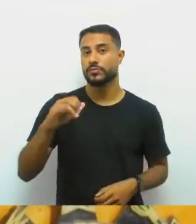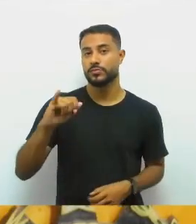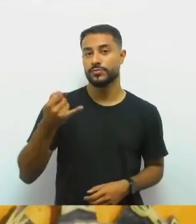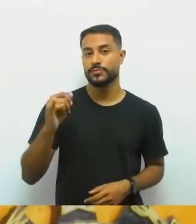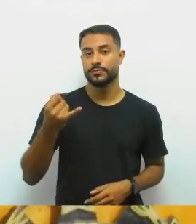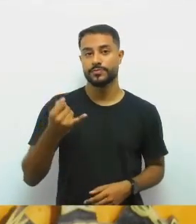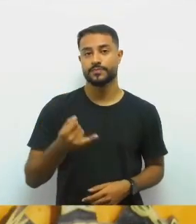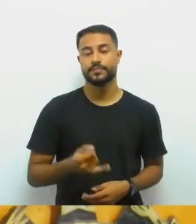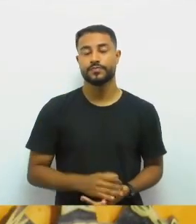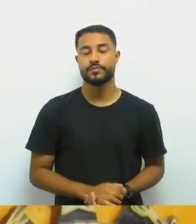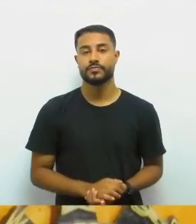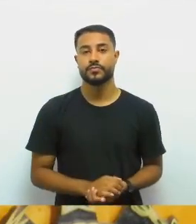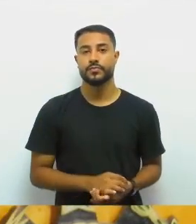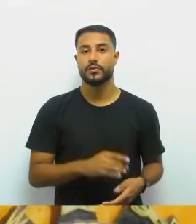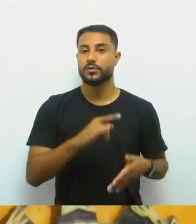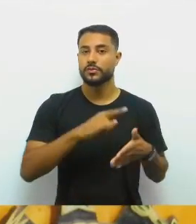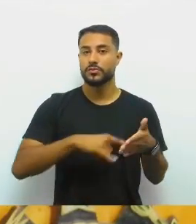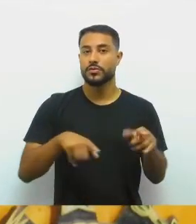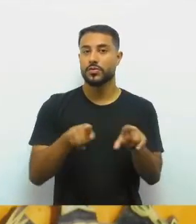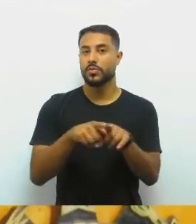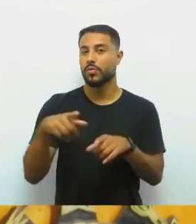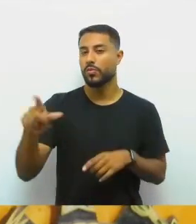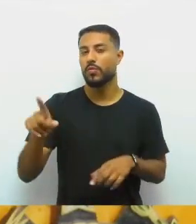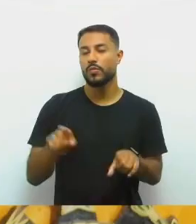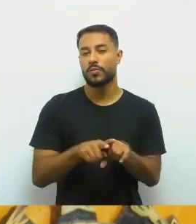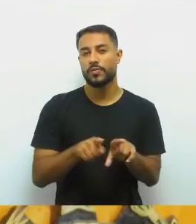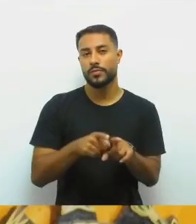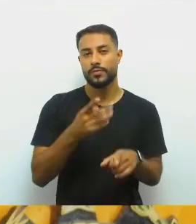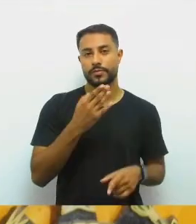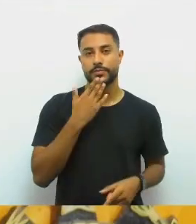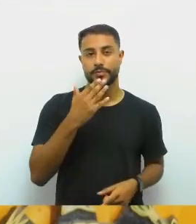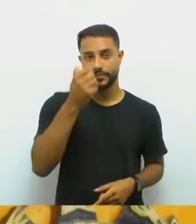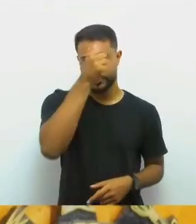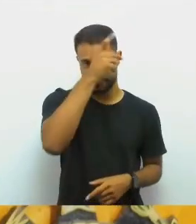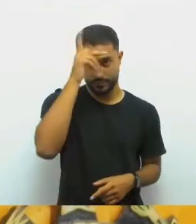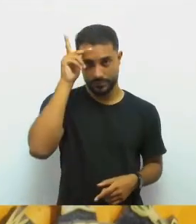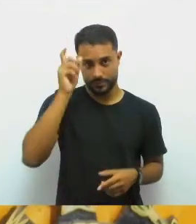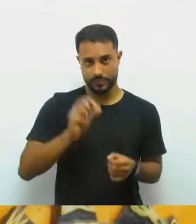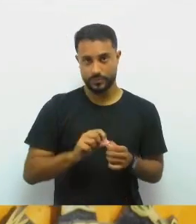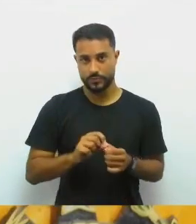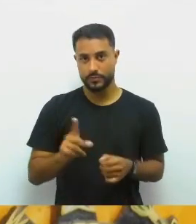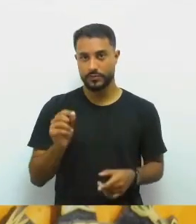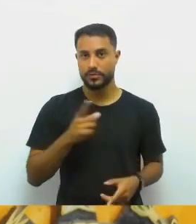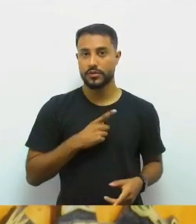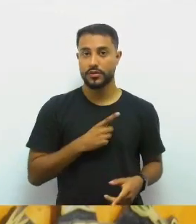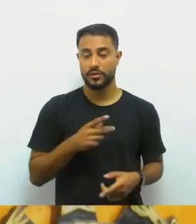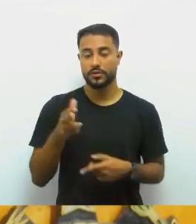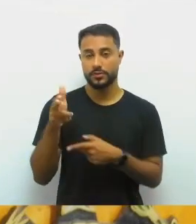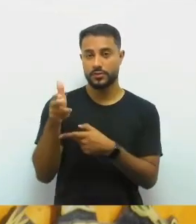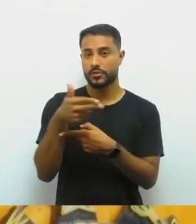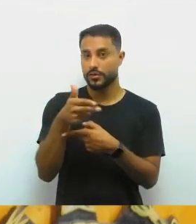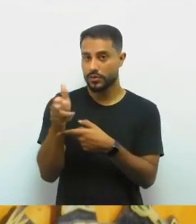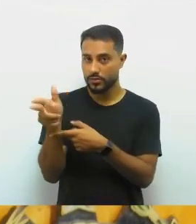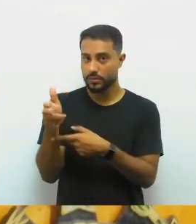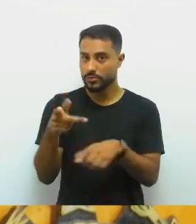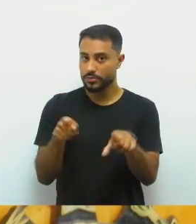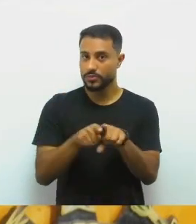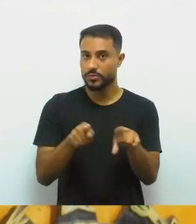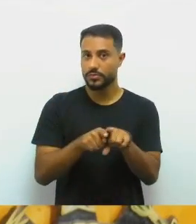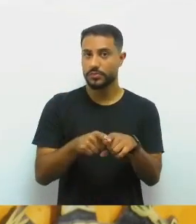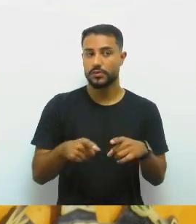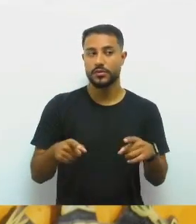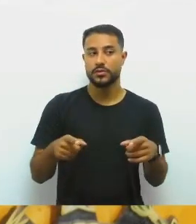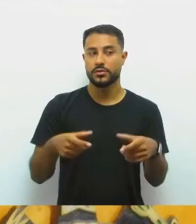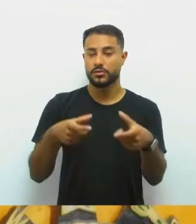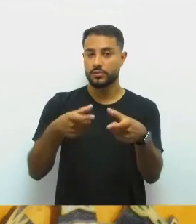Japuíba. Indicação 3174, indicando ao prefeito municipal a instalação de câmeras nas salas em toda a